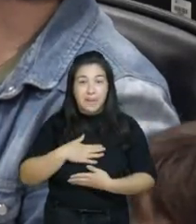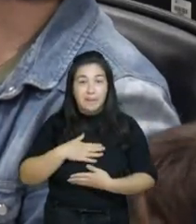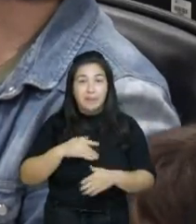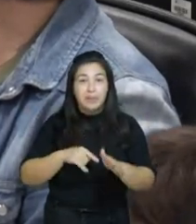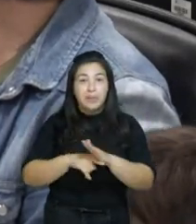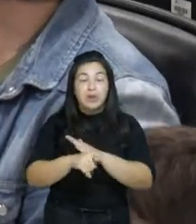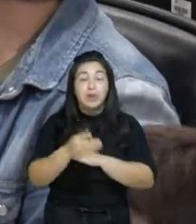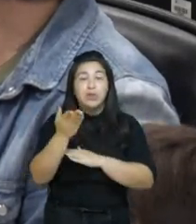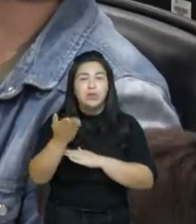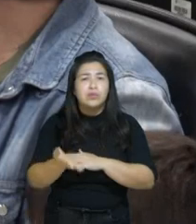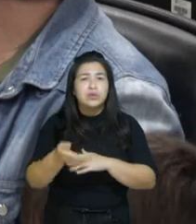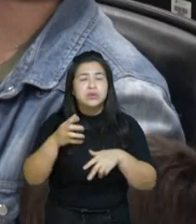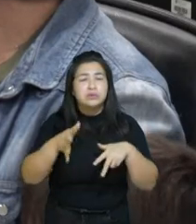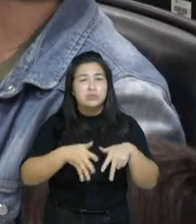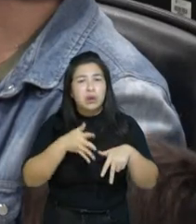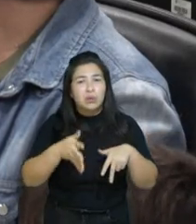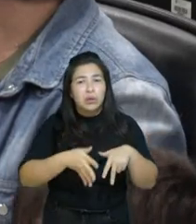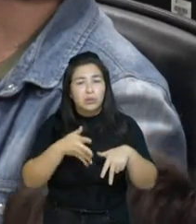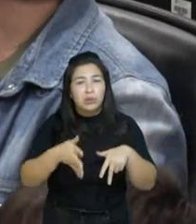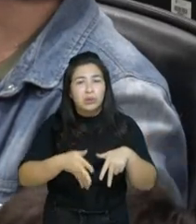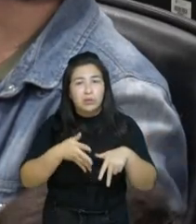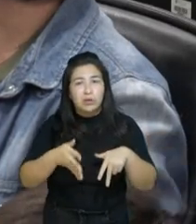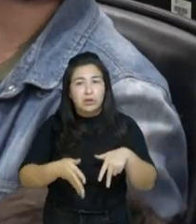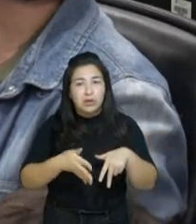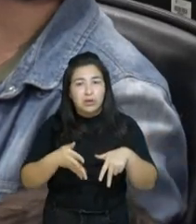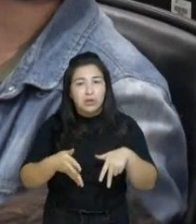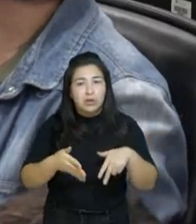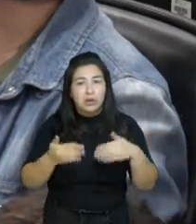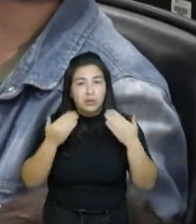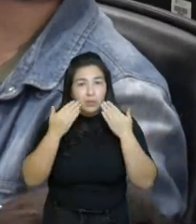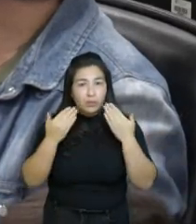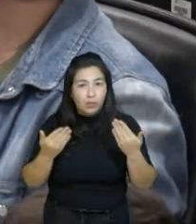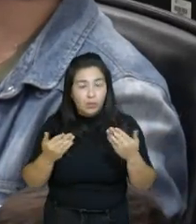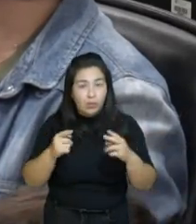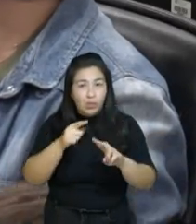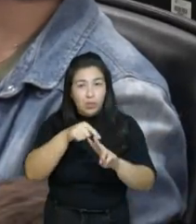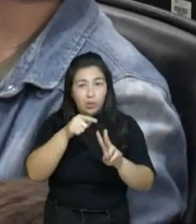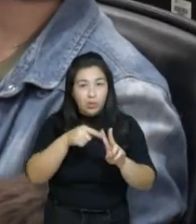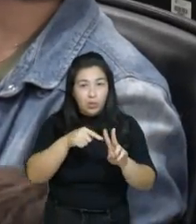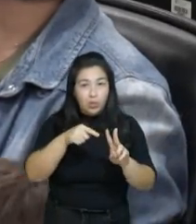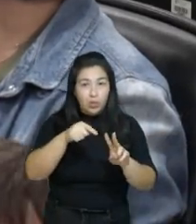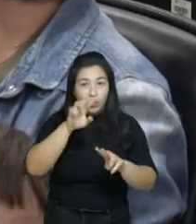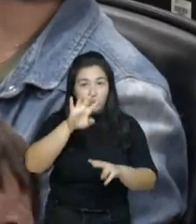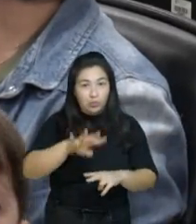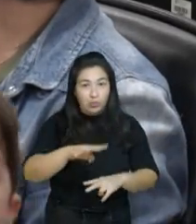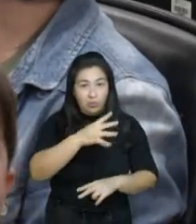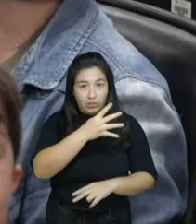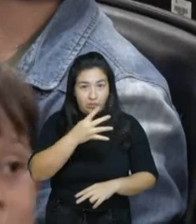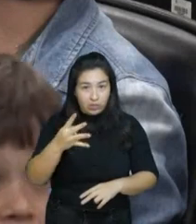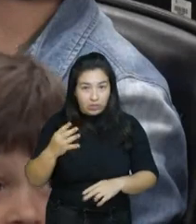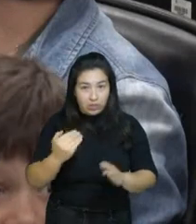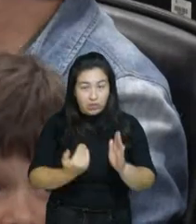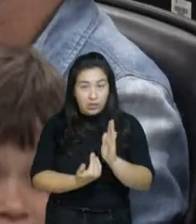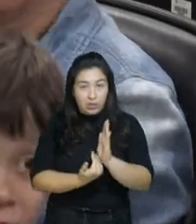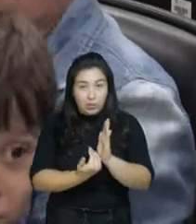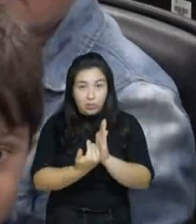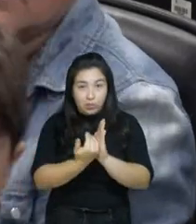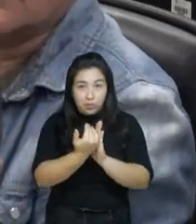quando a professora estava falando sobre, em que mostrou dois gráficos, né, do aumento de